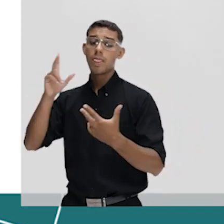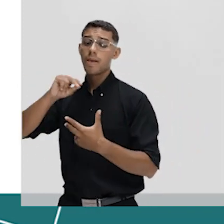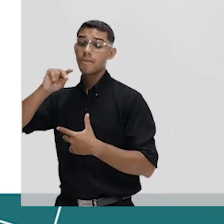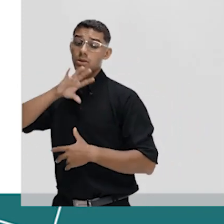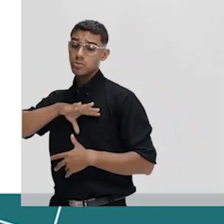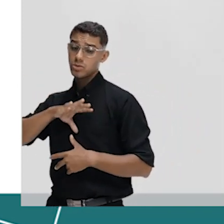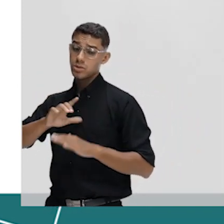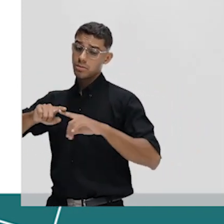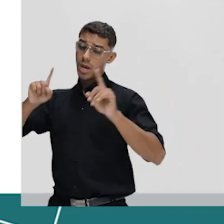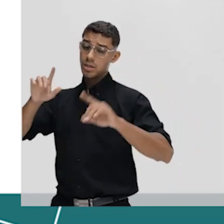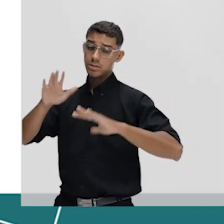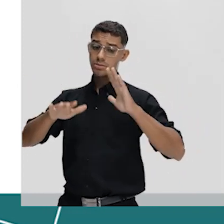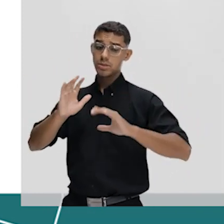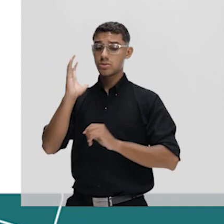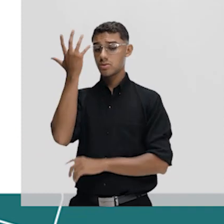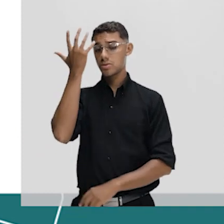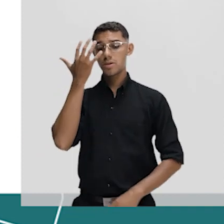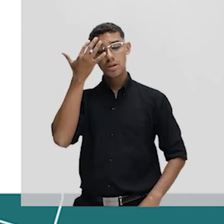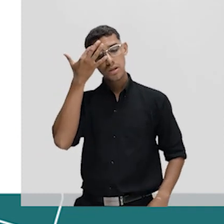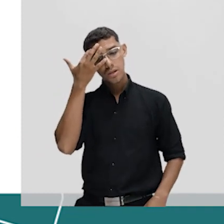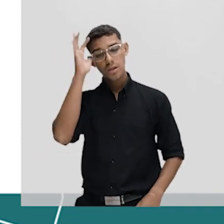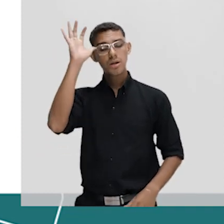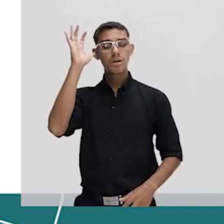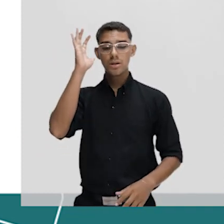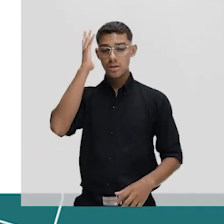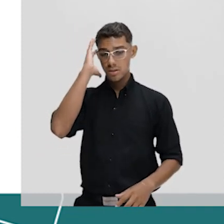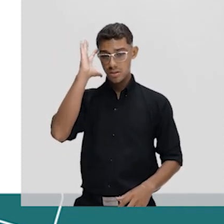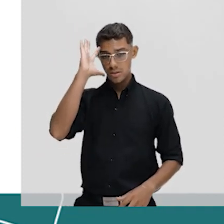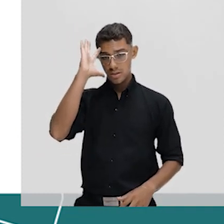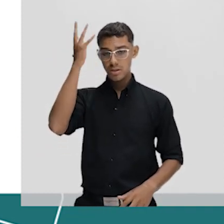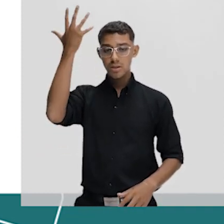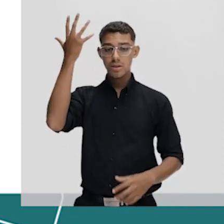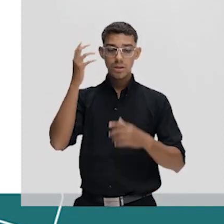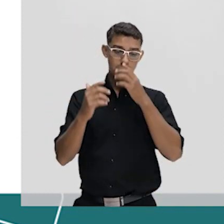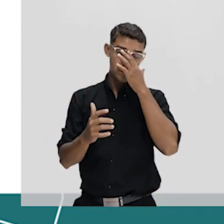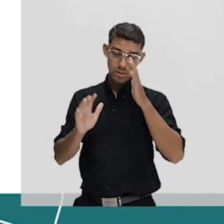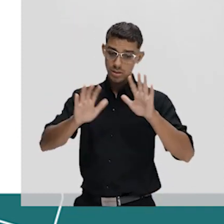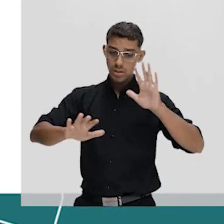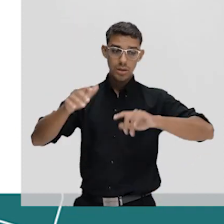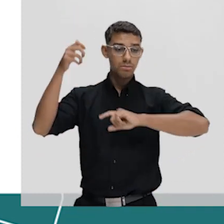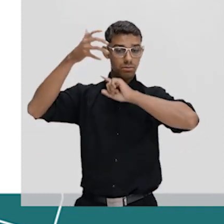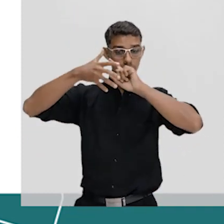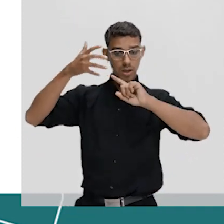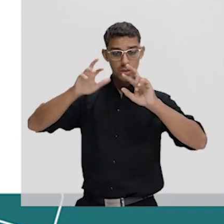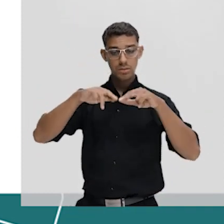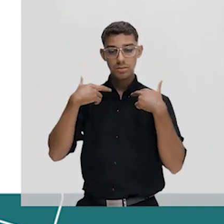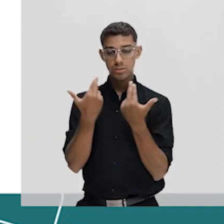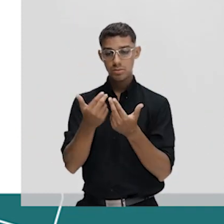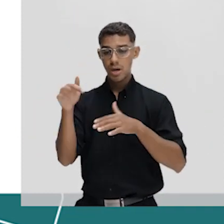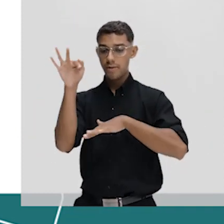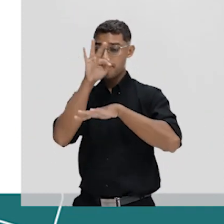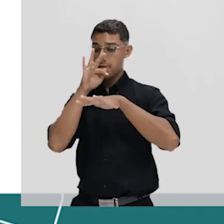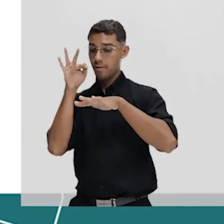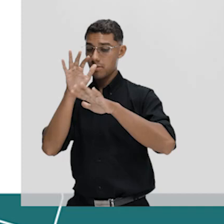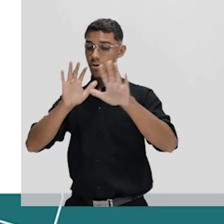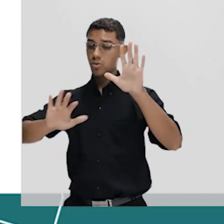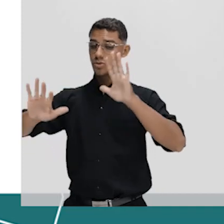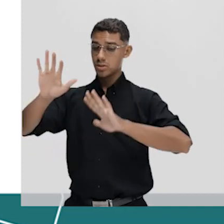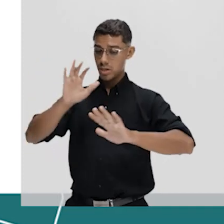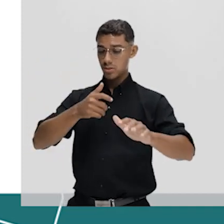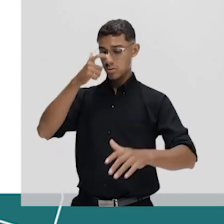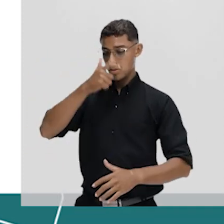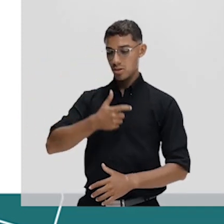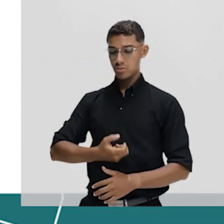com a situação. Se eu estou num local que eu preciso ter um cuidado, mais uma palestra, numa reunião, eu tenho que ter cuidado com a forma como eu me